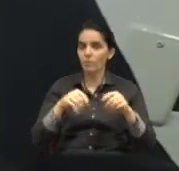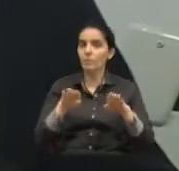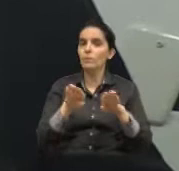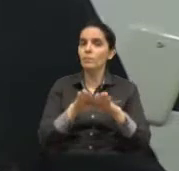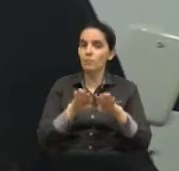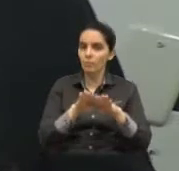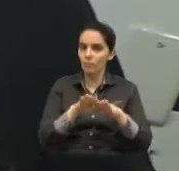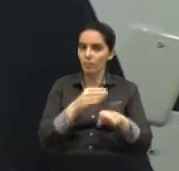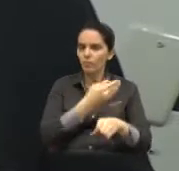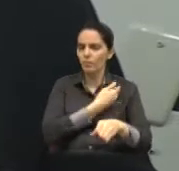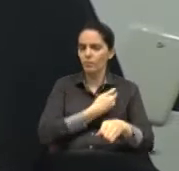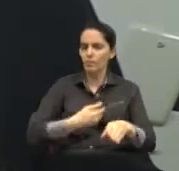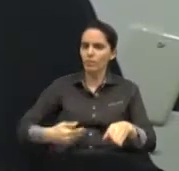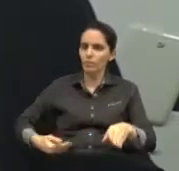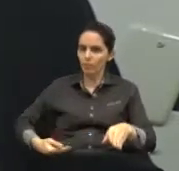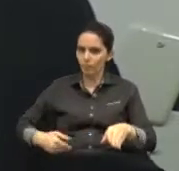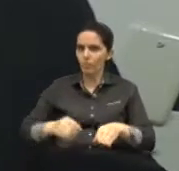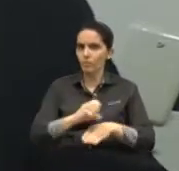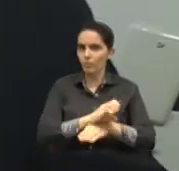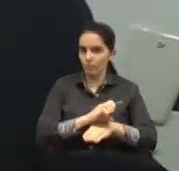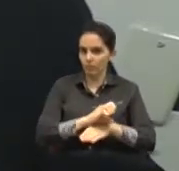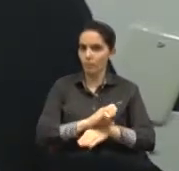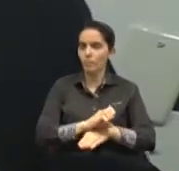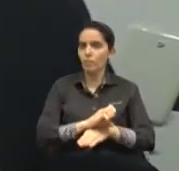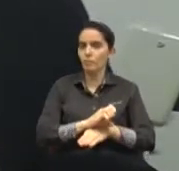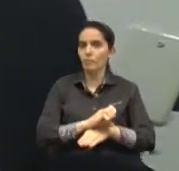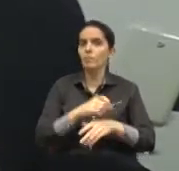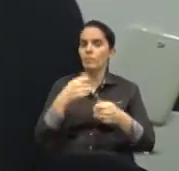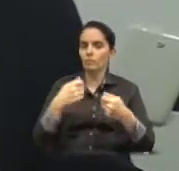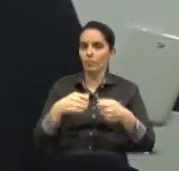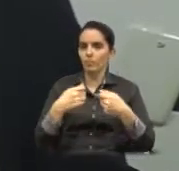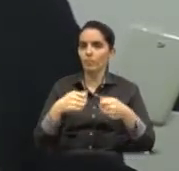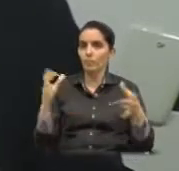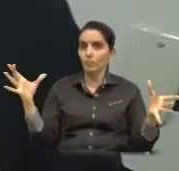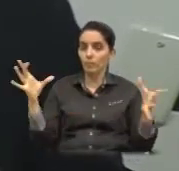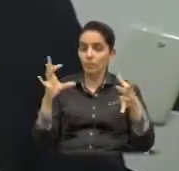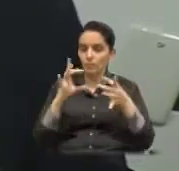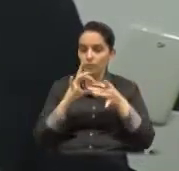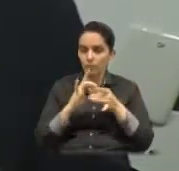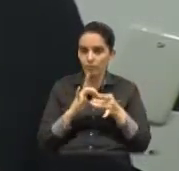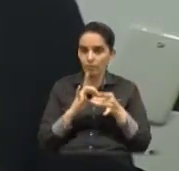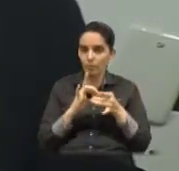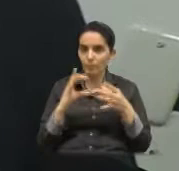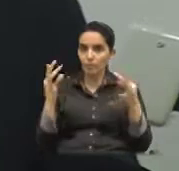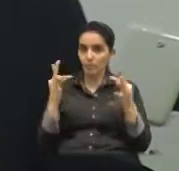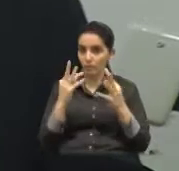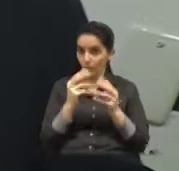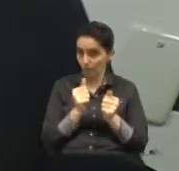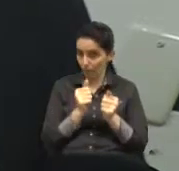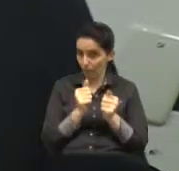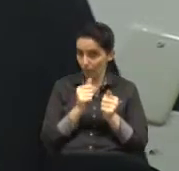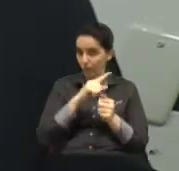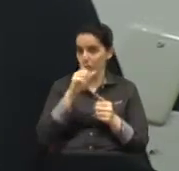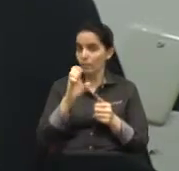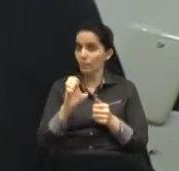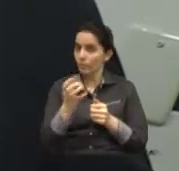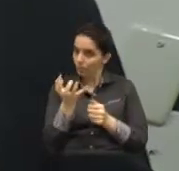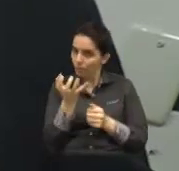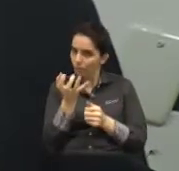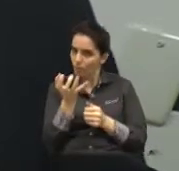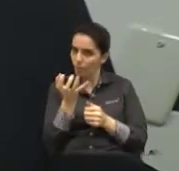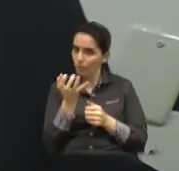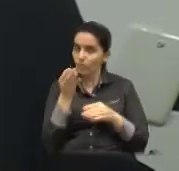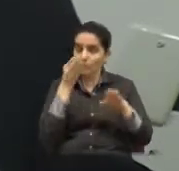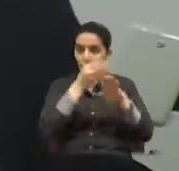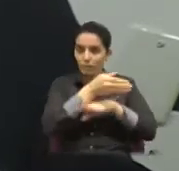governo do Estado. Eu acho que é uma boa opção a gente se unir todos, até, presidente, se o senhor quiser, nós podemos ir a